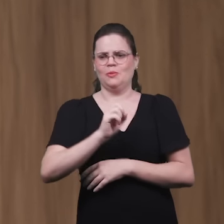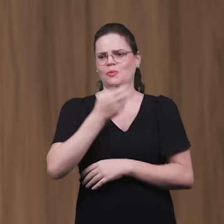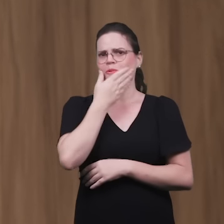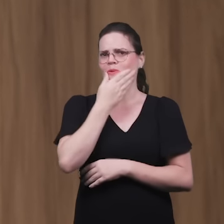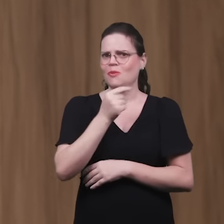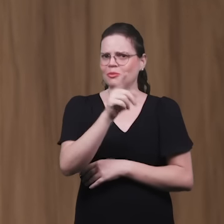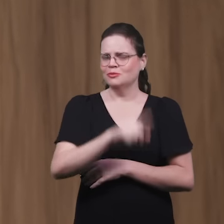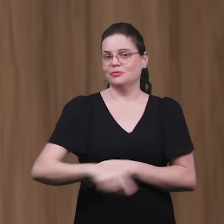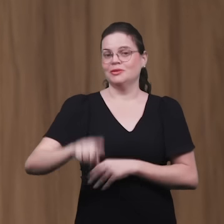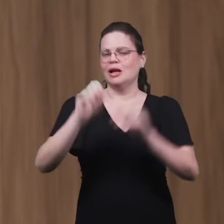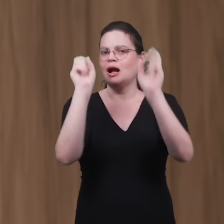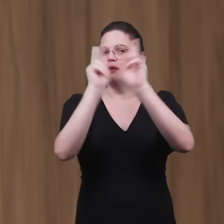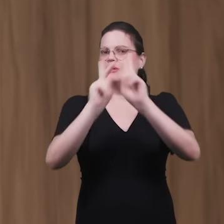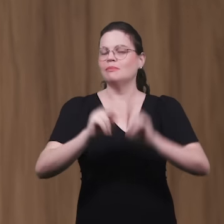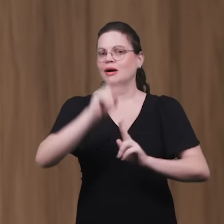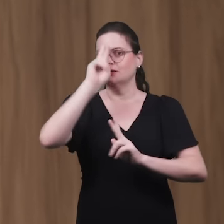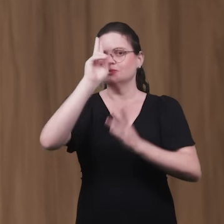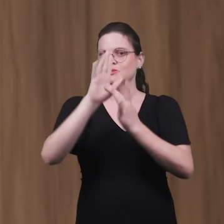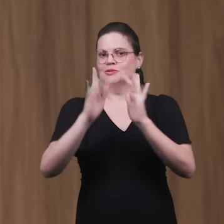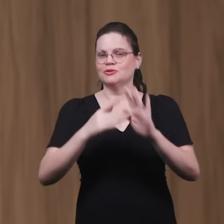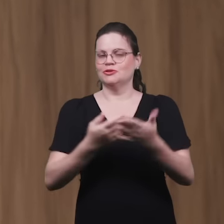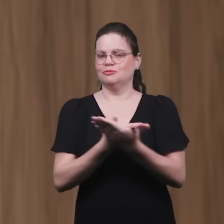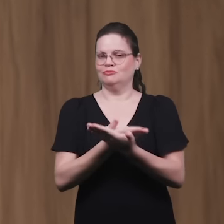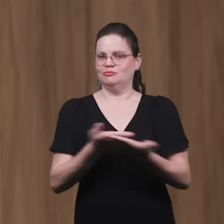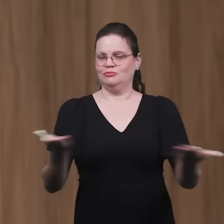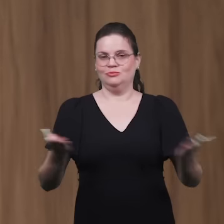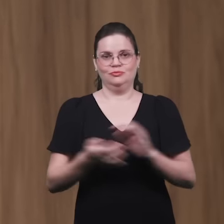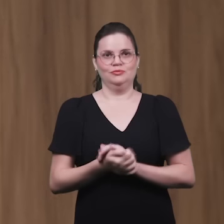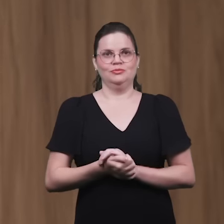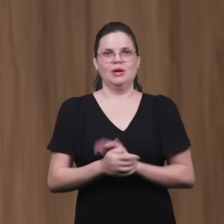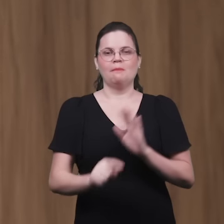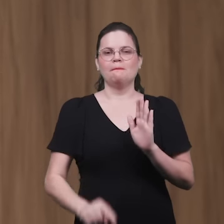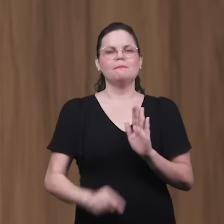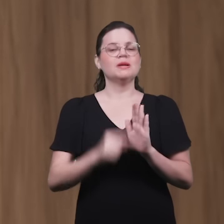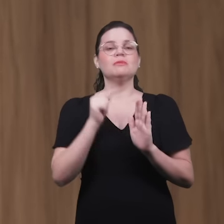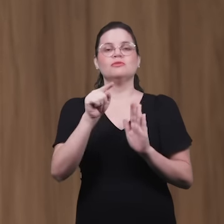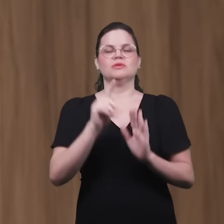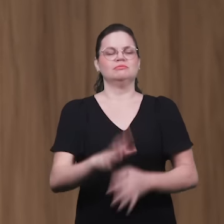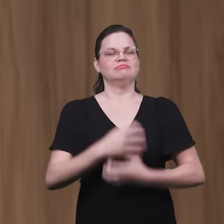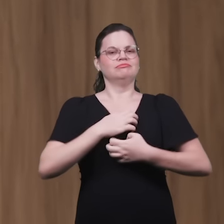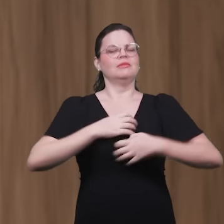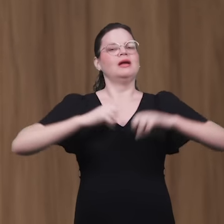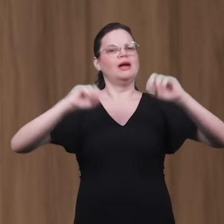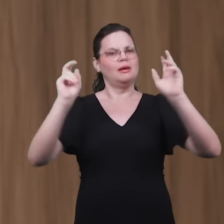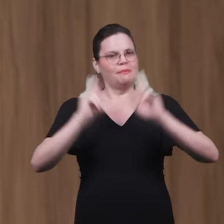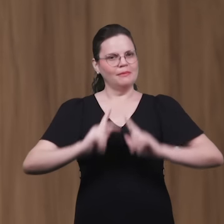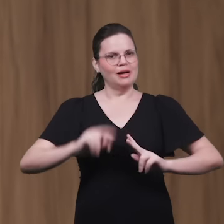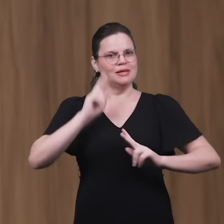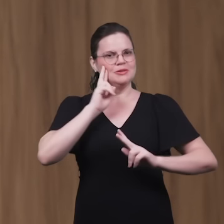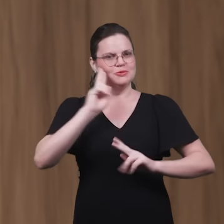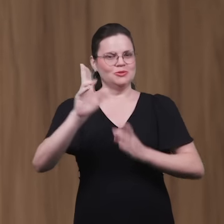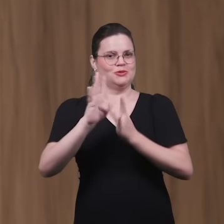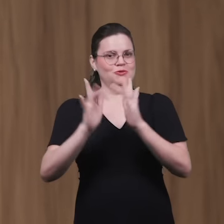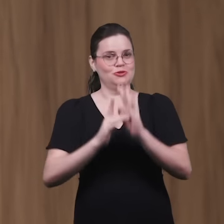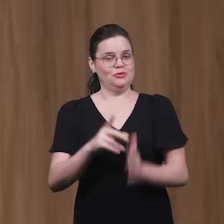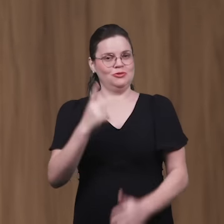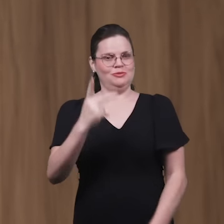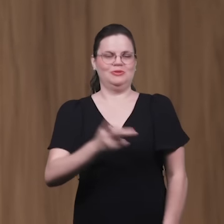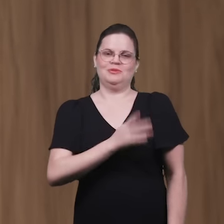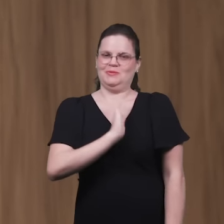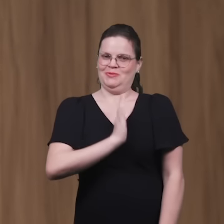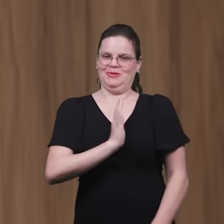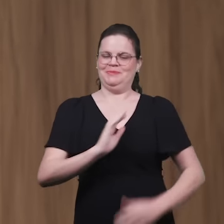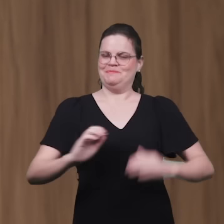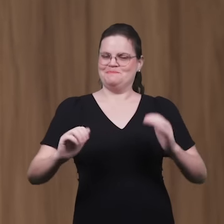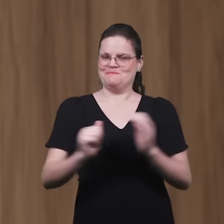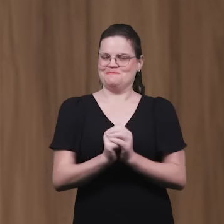para transmitir aqui na programação de hoje a primeira coisa, a paz do Senhor reinando em nossos corações.